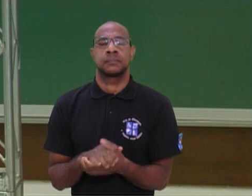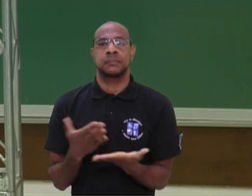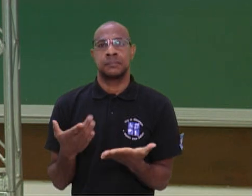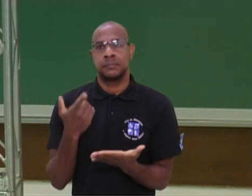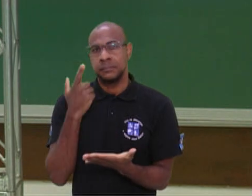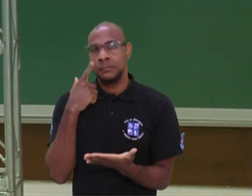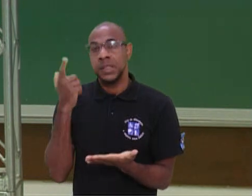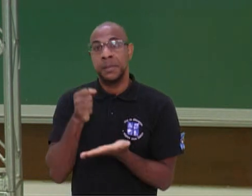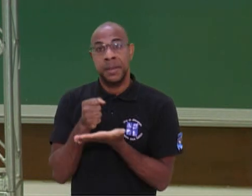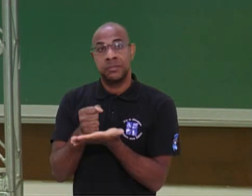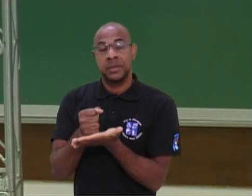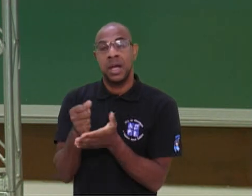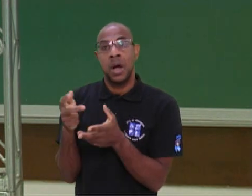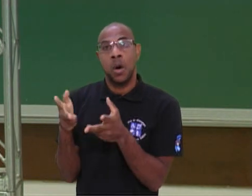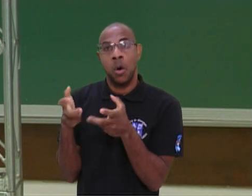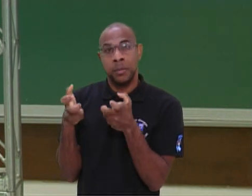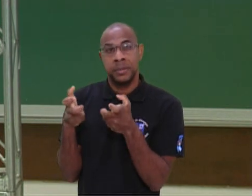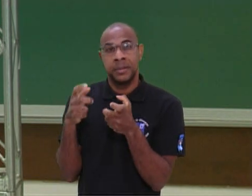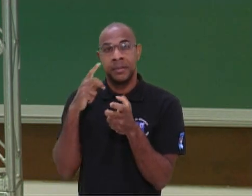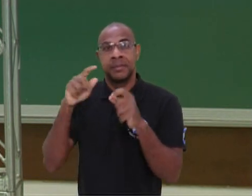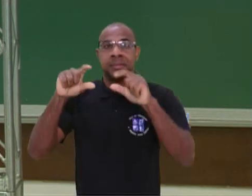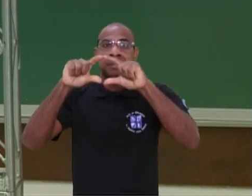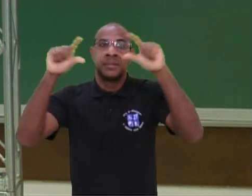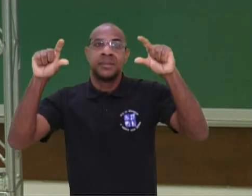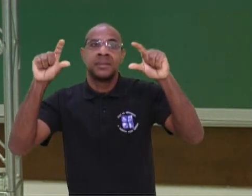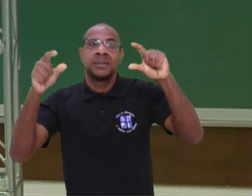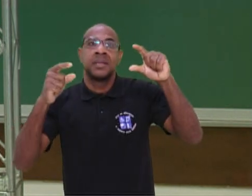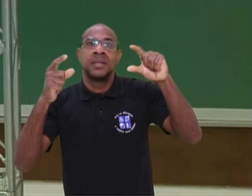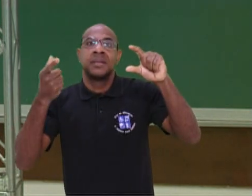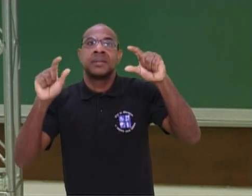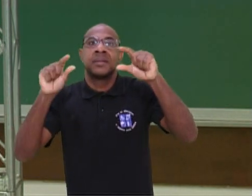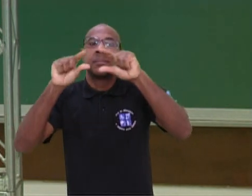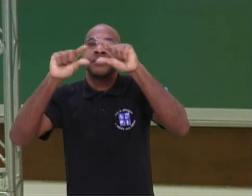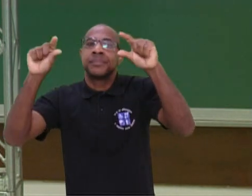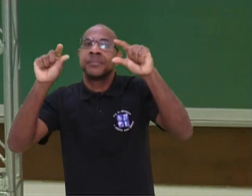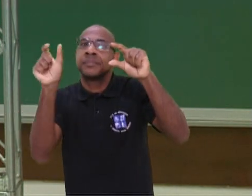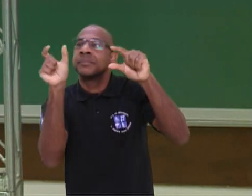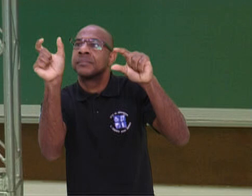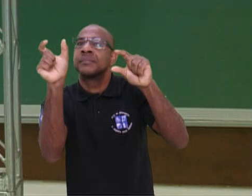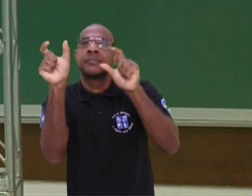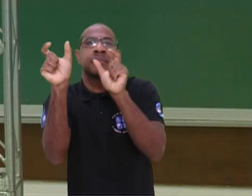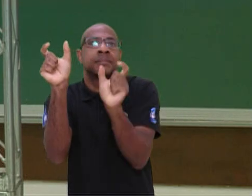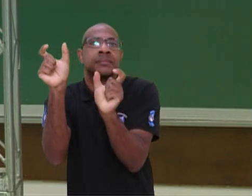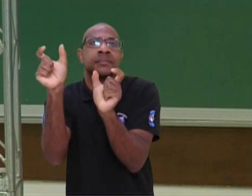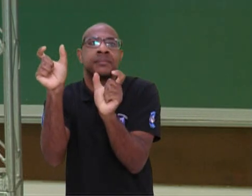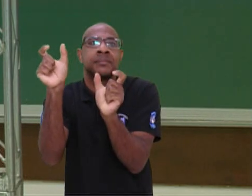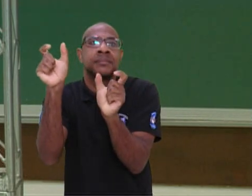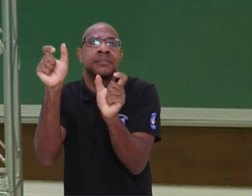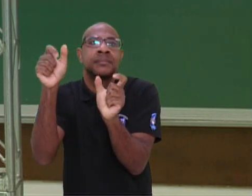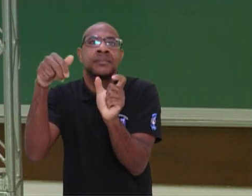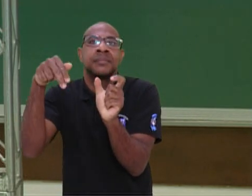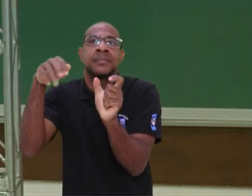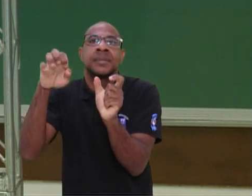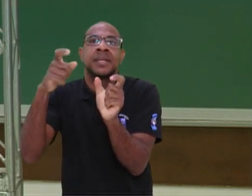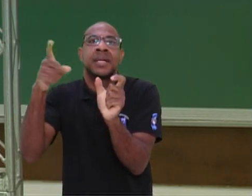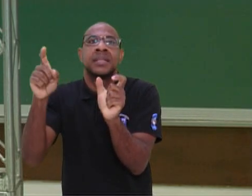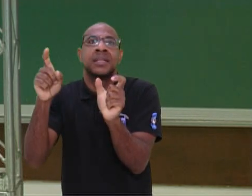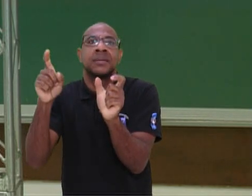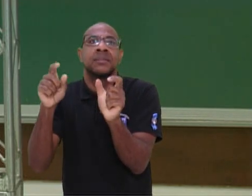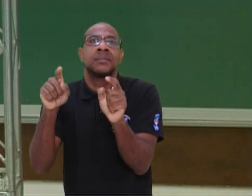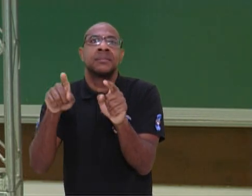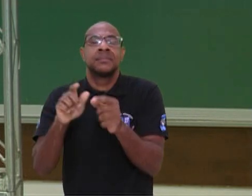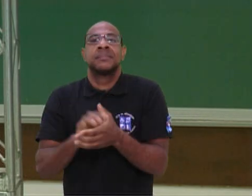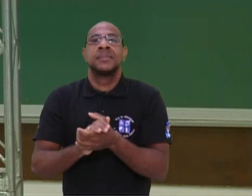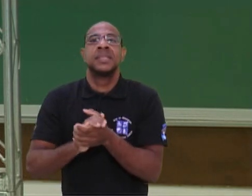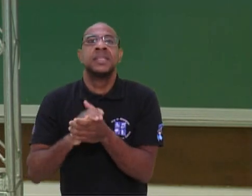Gente, para ajudar, observem que já estava destacado no recorte a negação e as duas conjunções. Vamos à nossa